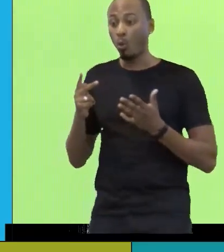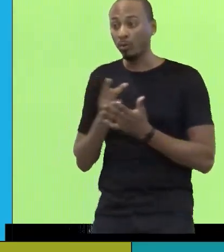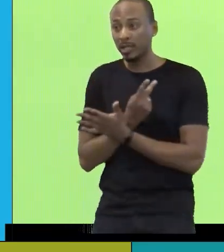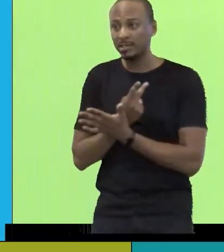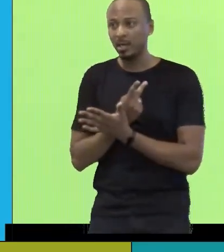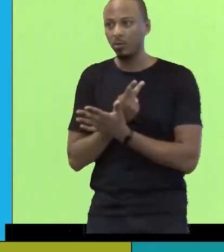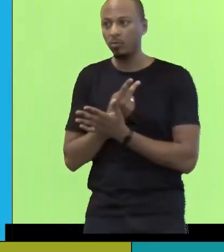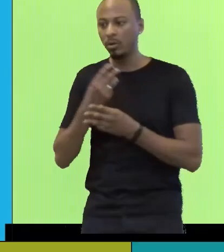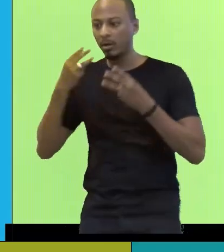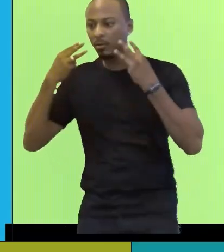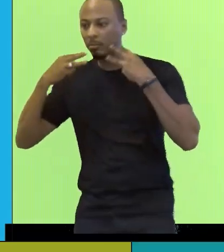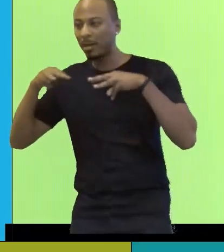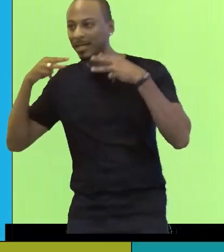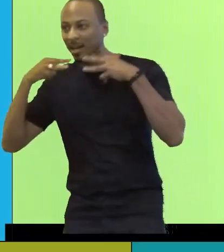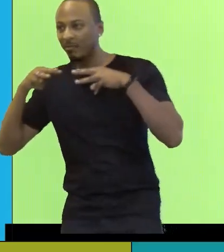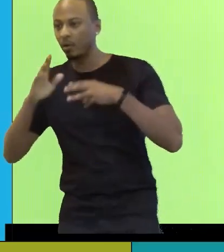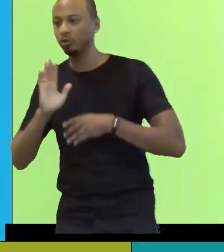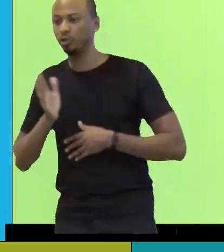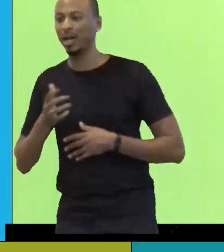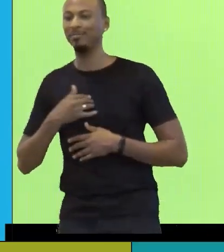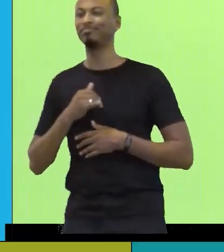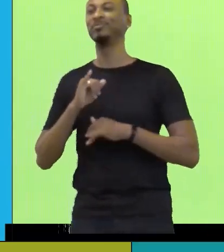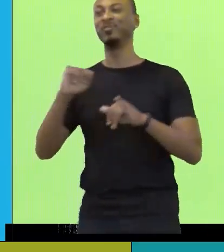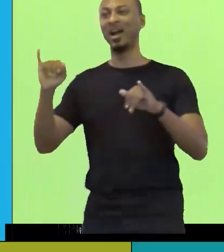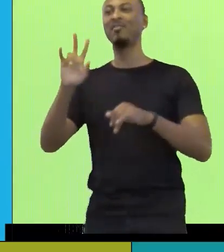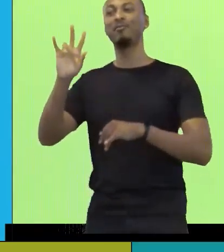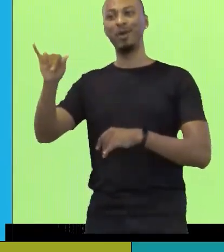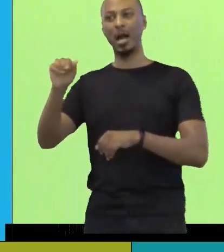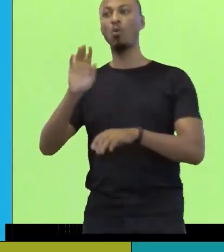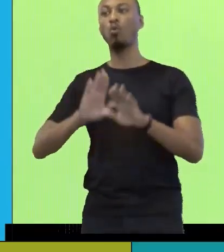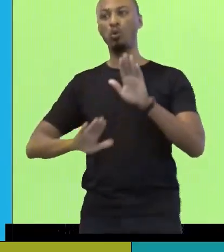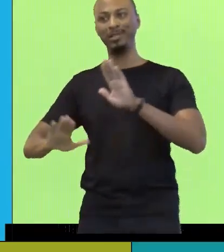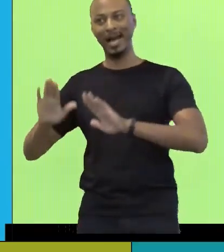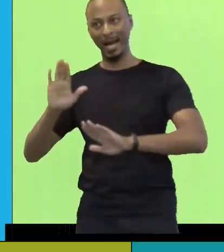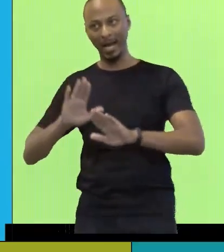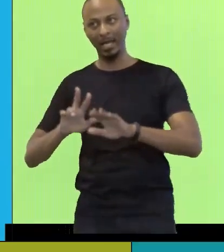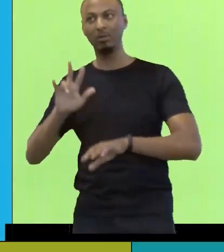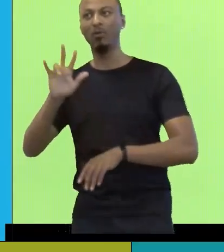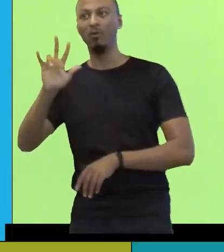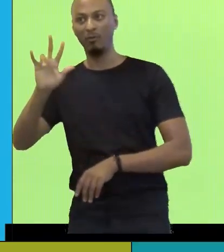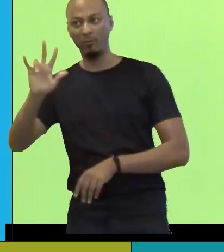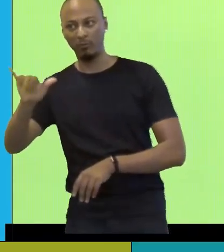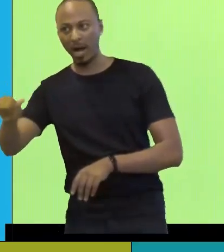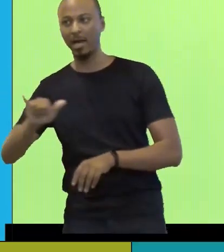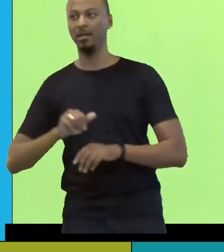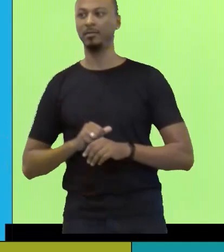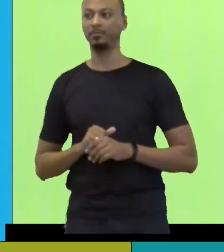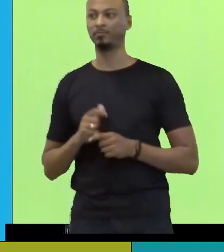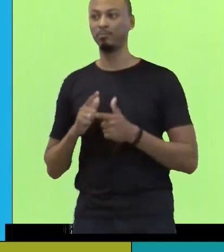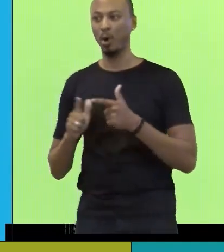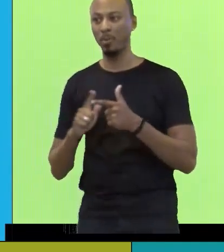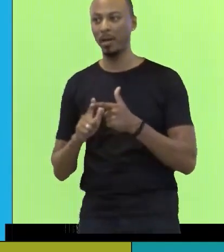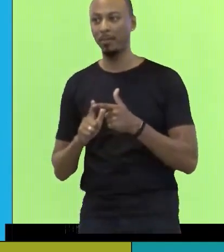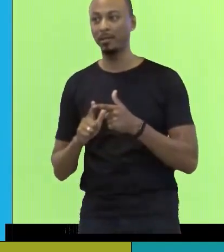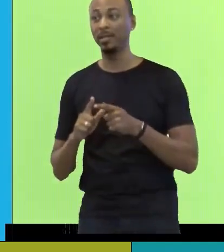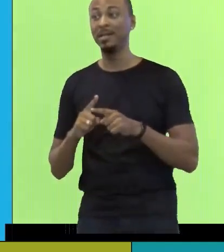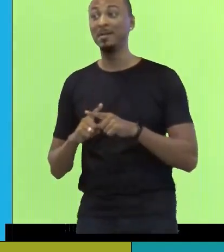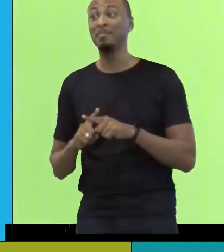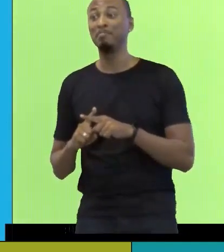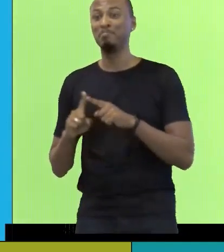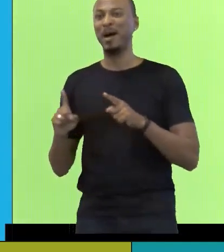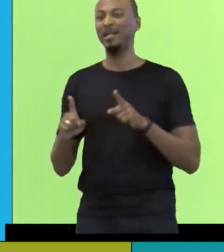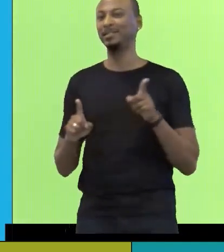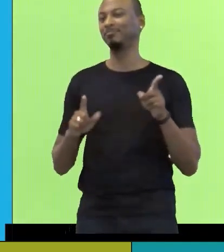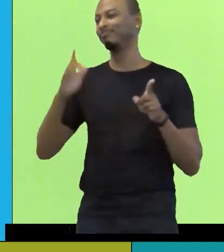um verdadeiro vidente. Maquiavel, ele foi um verdadeiro visionário, porque ele conseguiu enxergar à